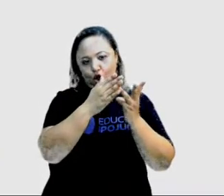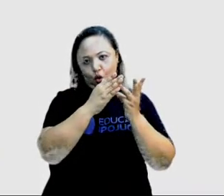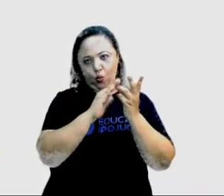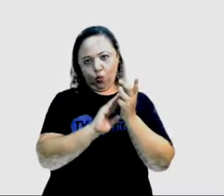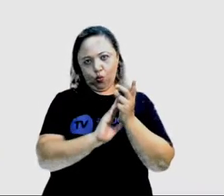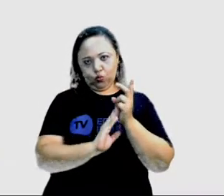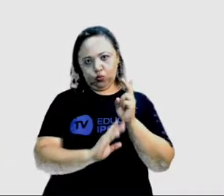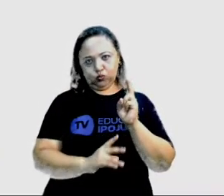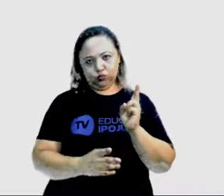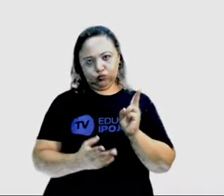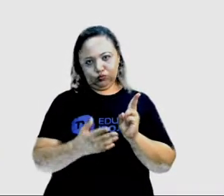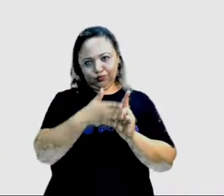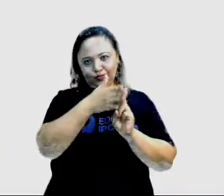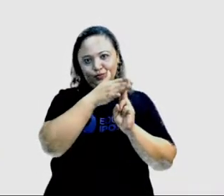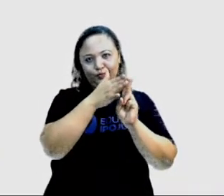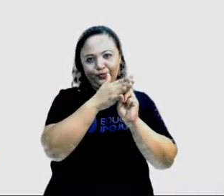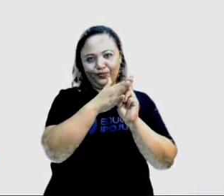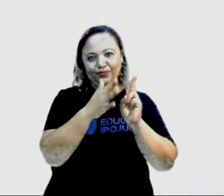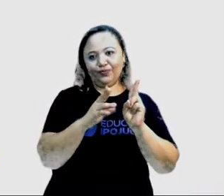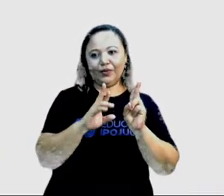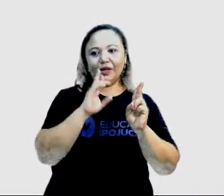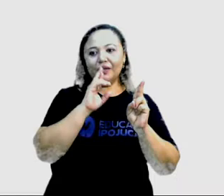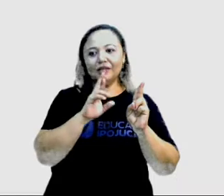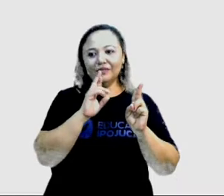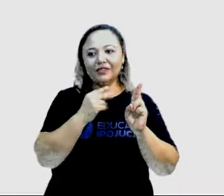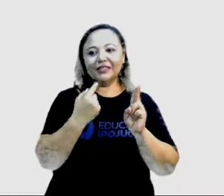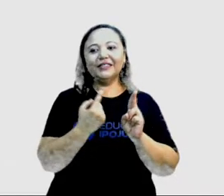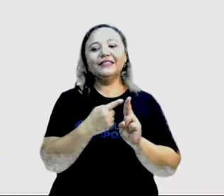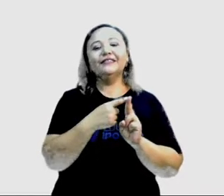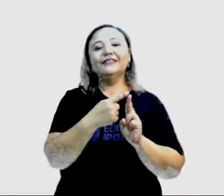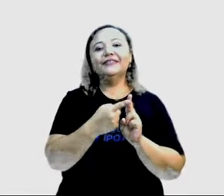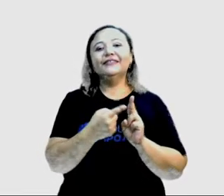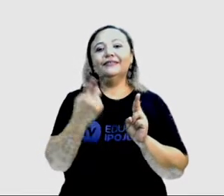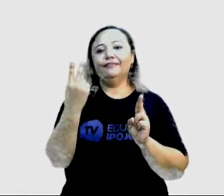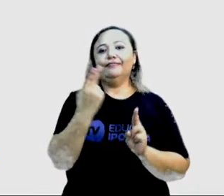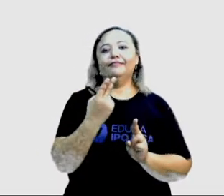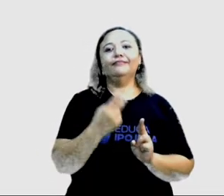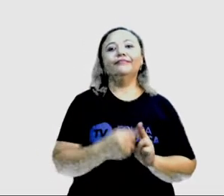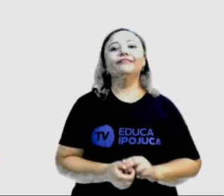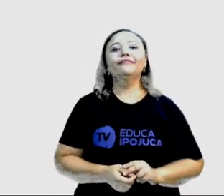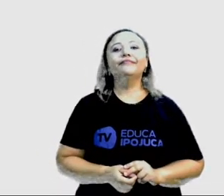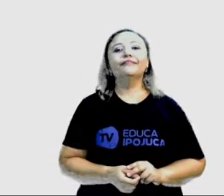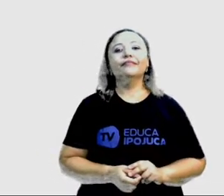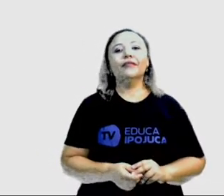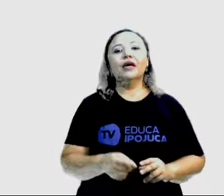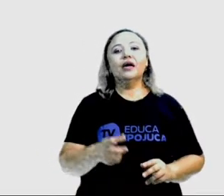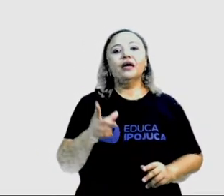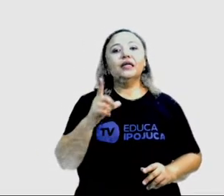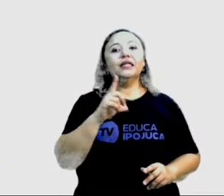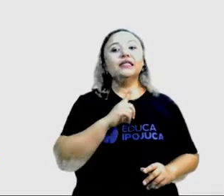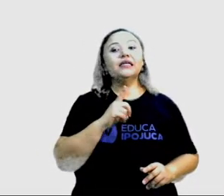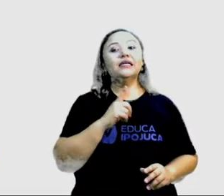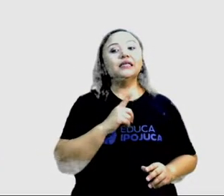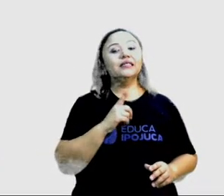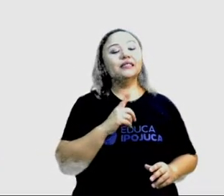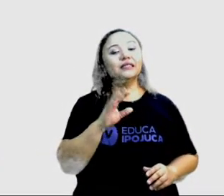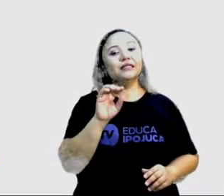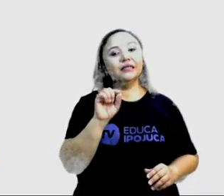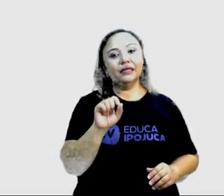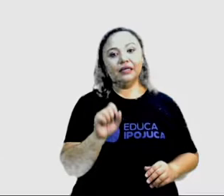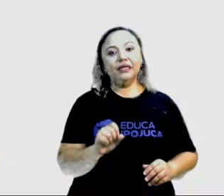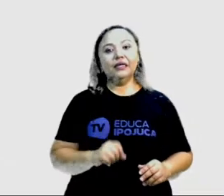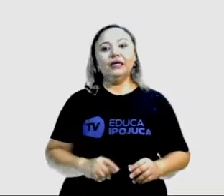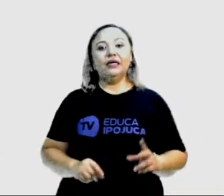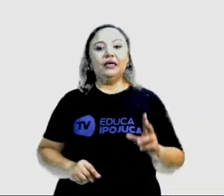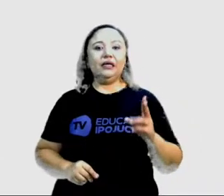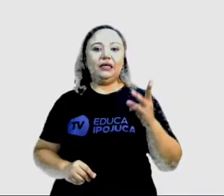mesmo, com 2 maçãs, tá? Ah, tia Gi, mas se ele tivesse 3